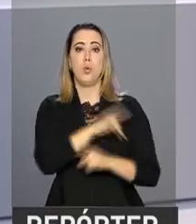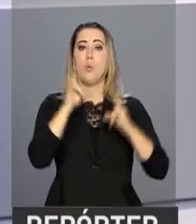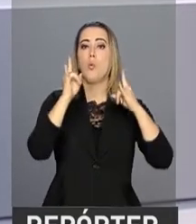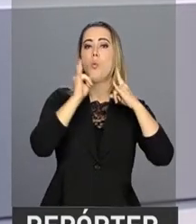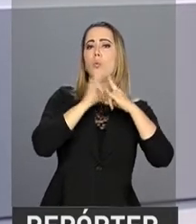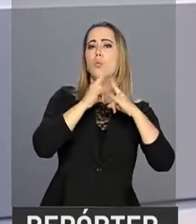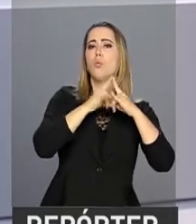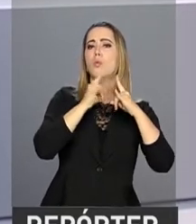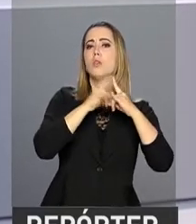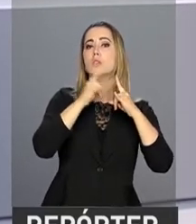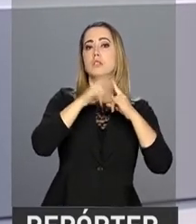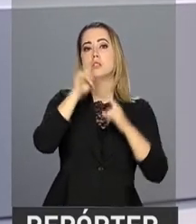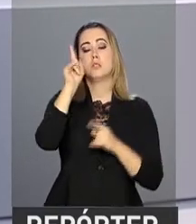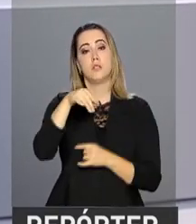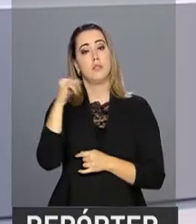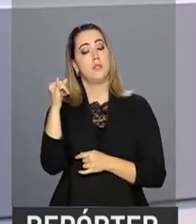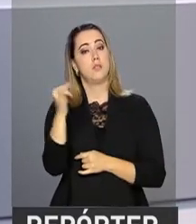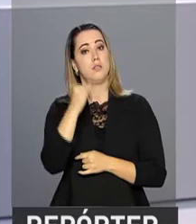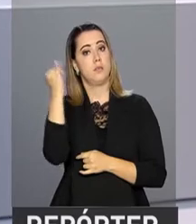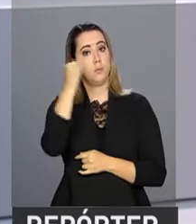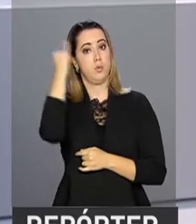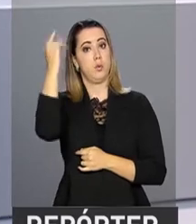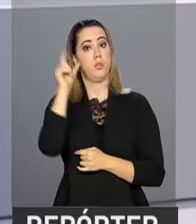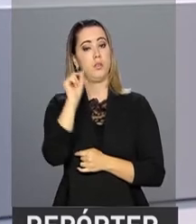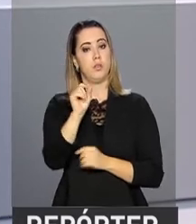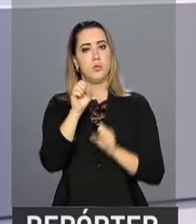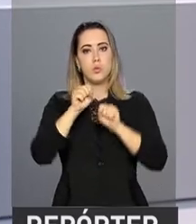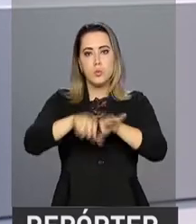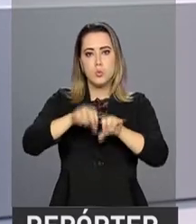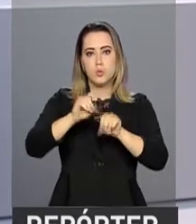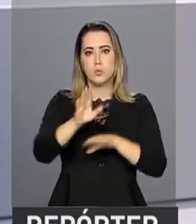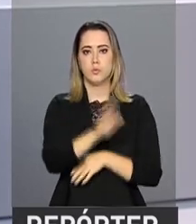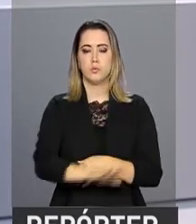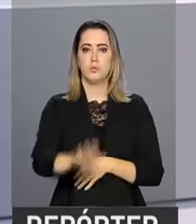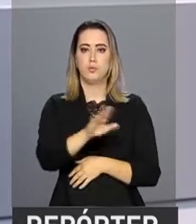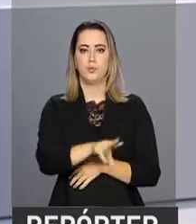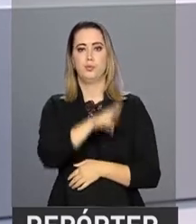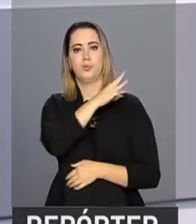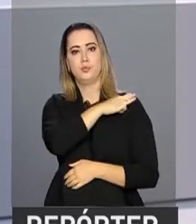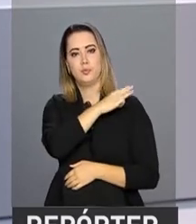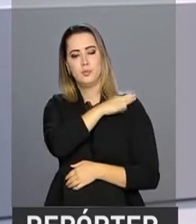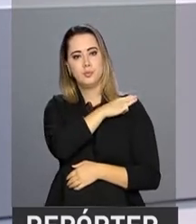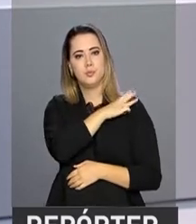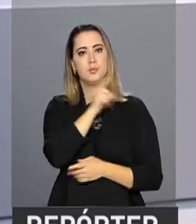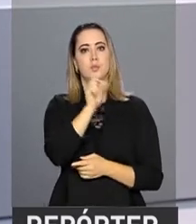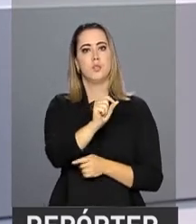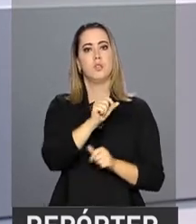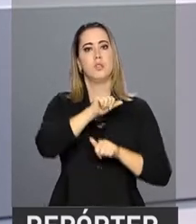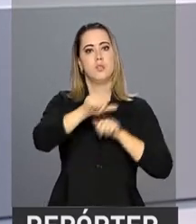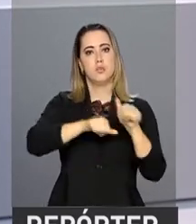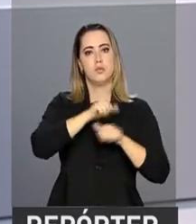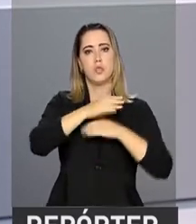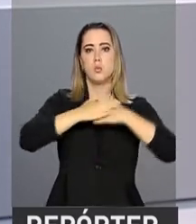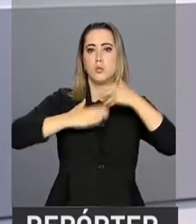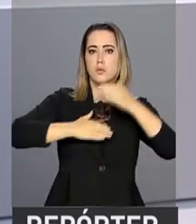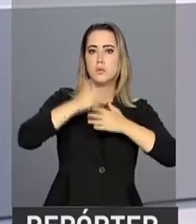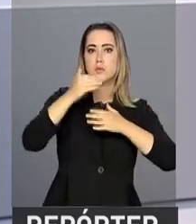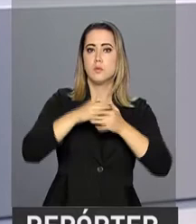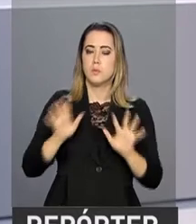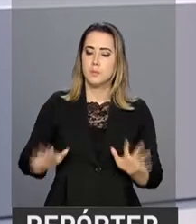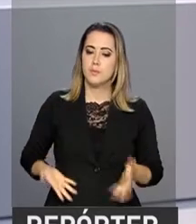Instituto Nacional de Educação de Surdos, o INES, é referência na área da educação infantil até o ensino médio, além de